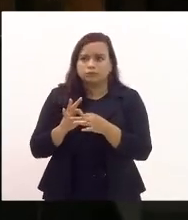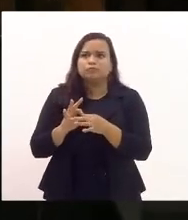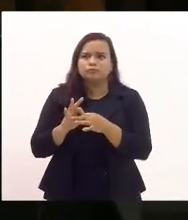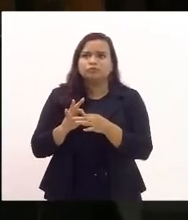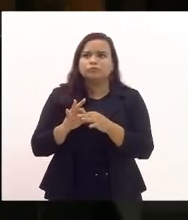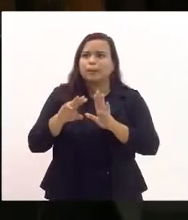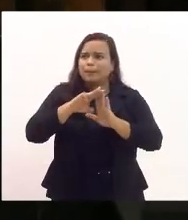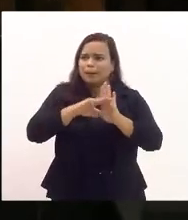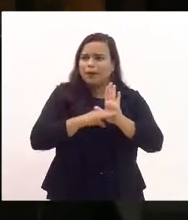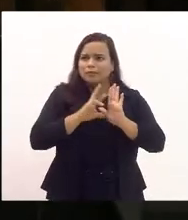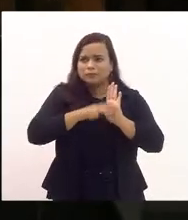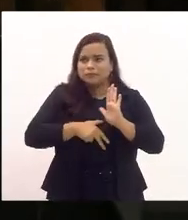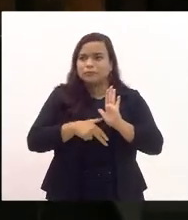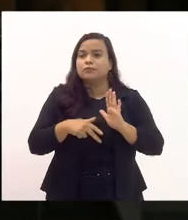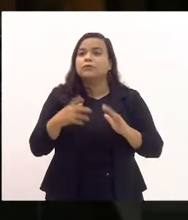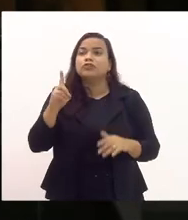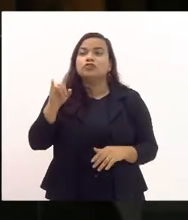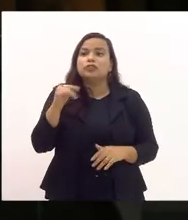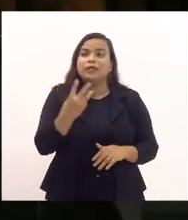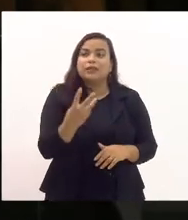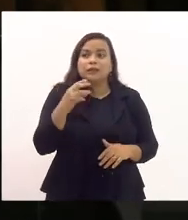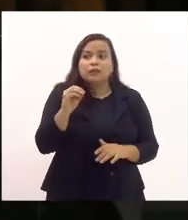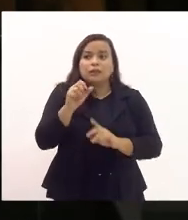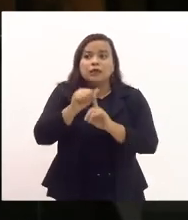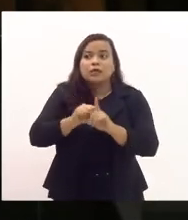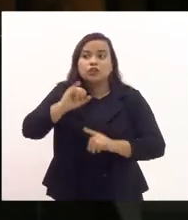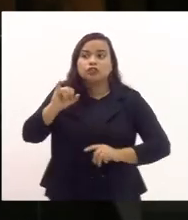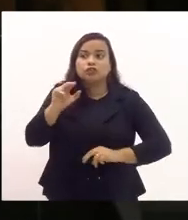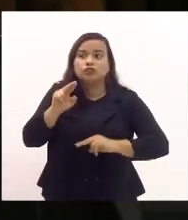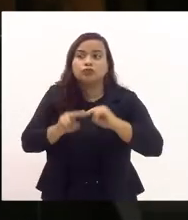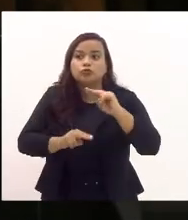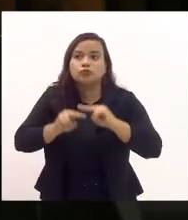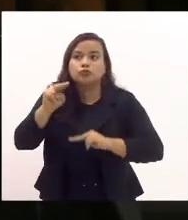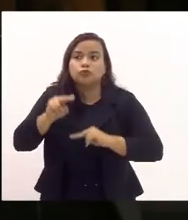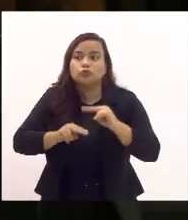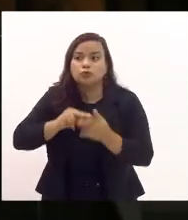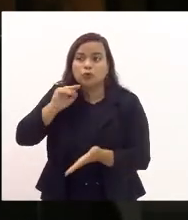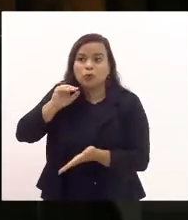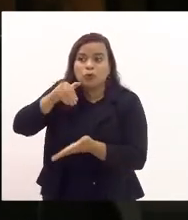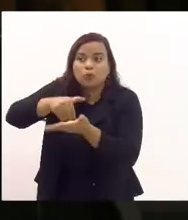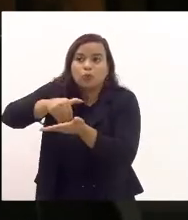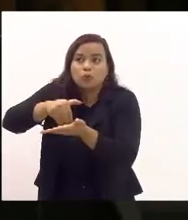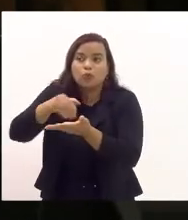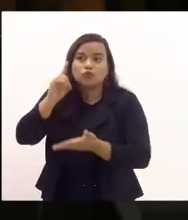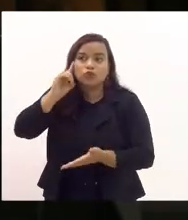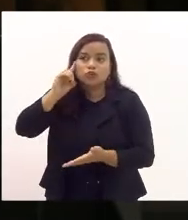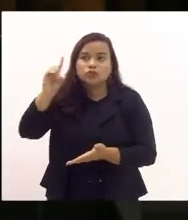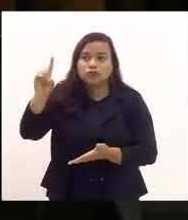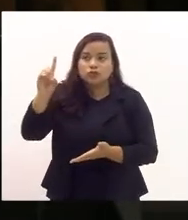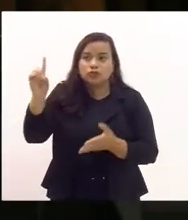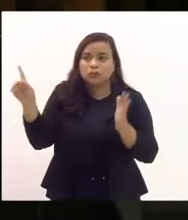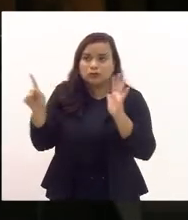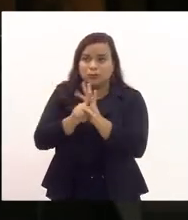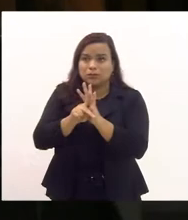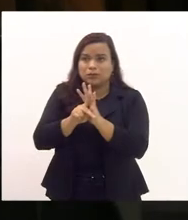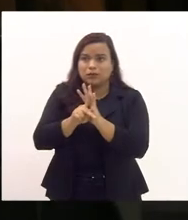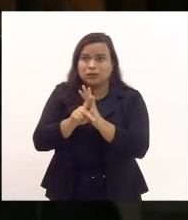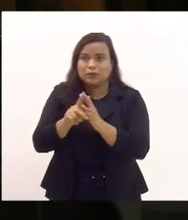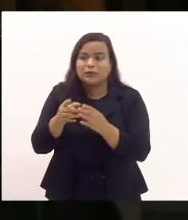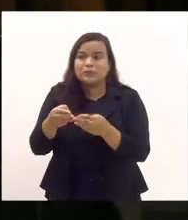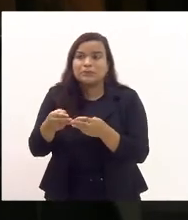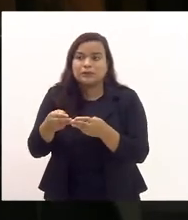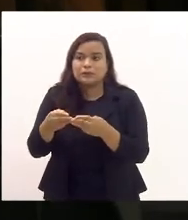no dia trinta de junho é o último dia para TAM